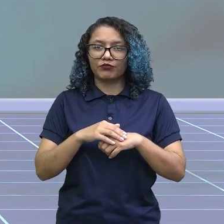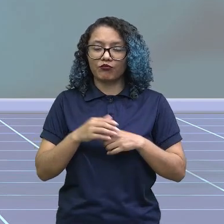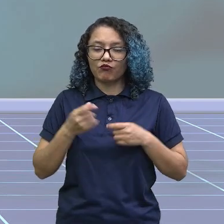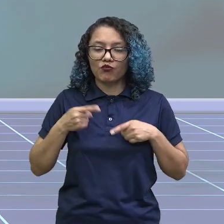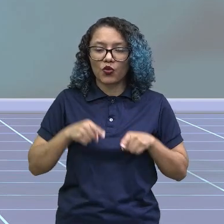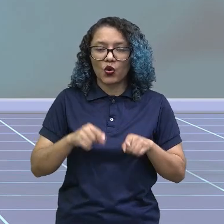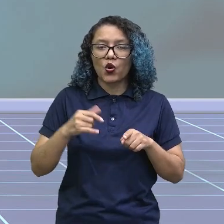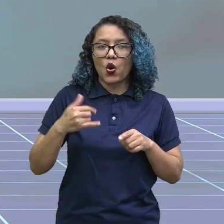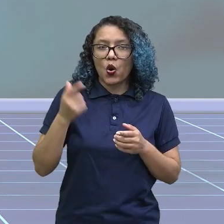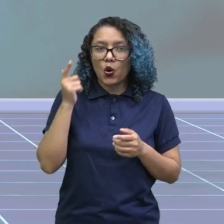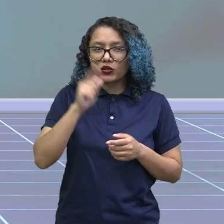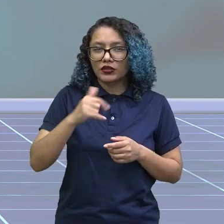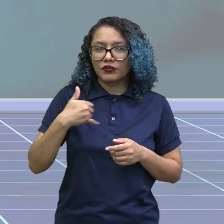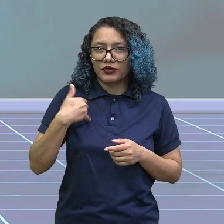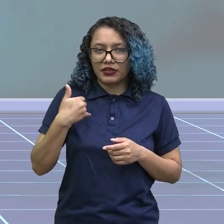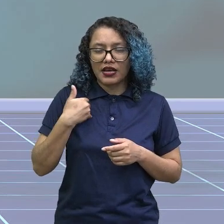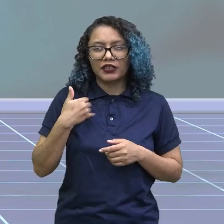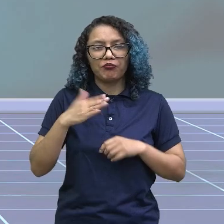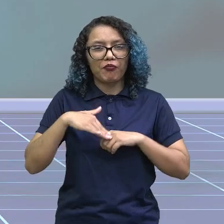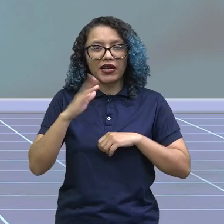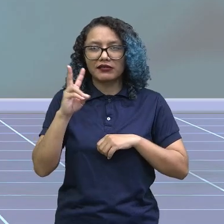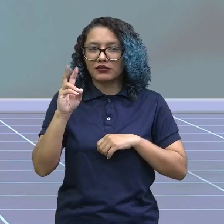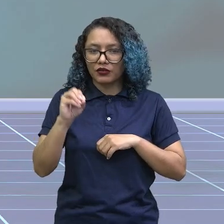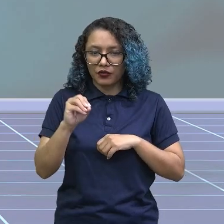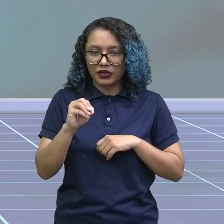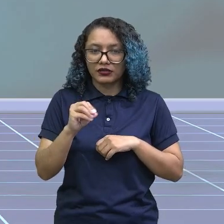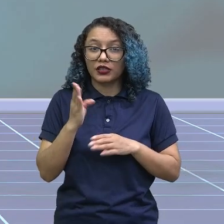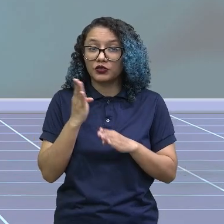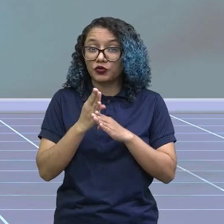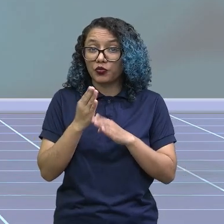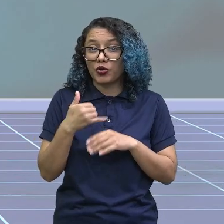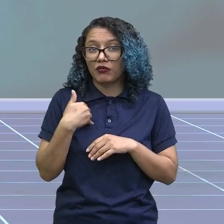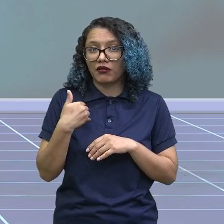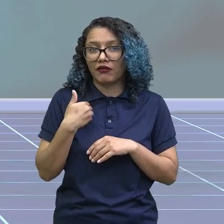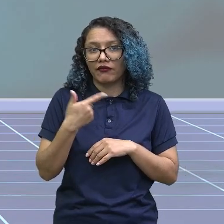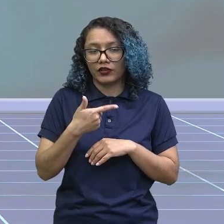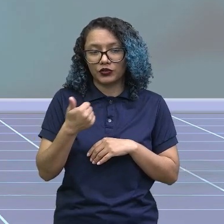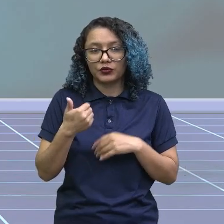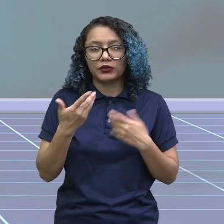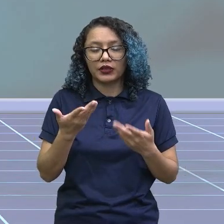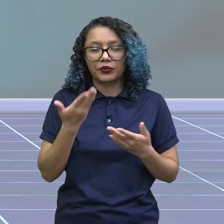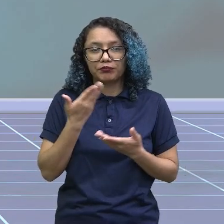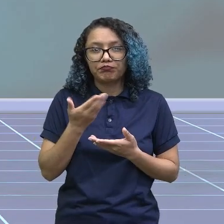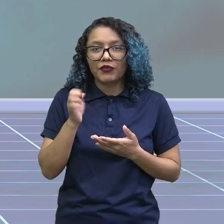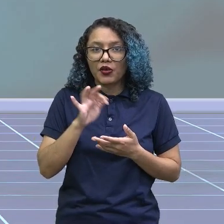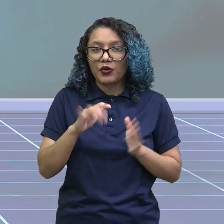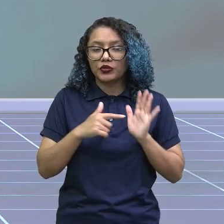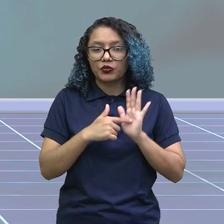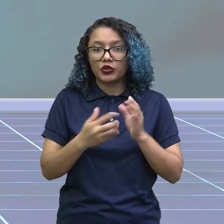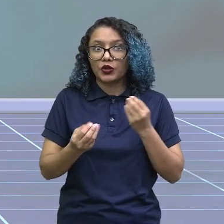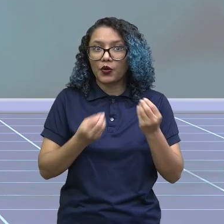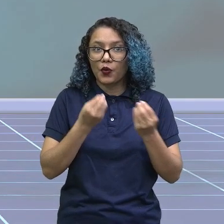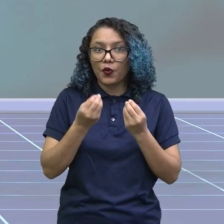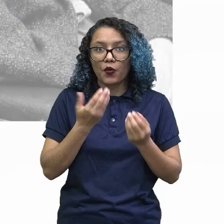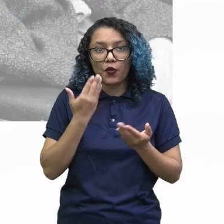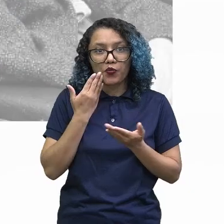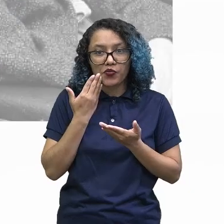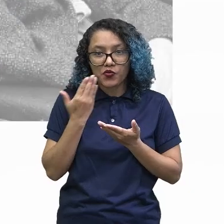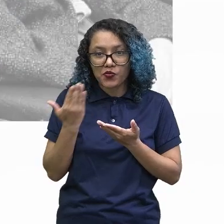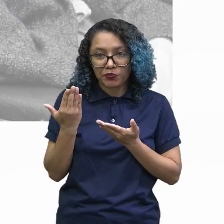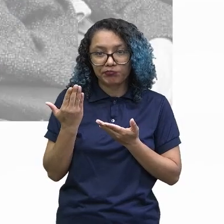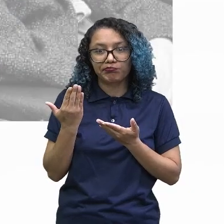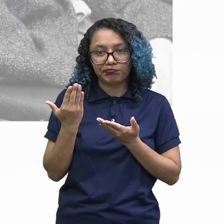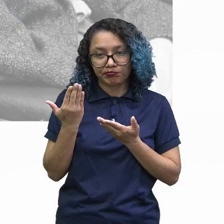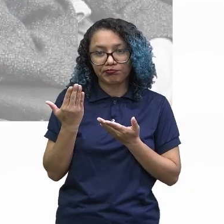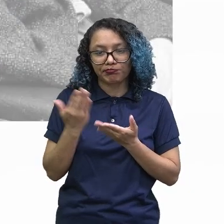ele tinha ali 21 anos, tá certo? Então, lá na imagem a gente pode observar, né, a maneira ali como ele ficou através